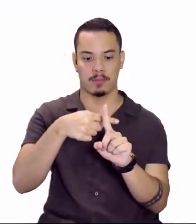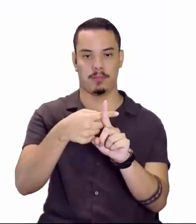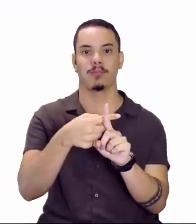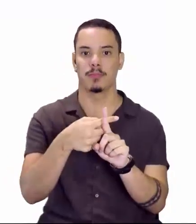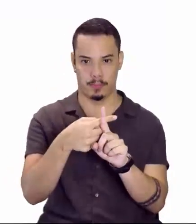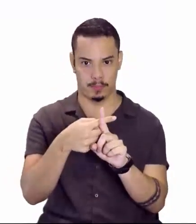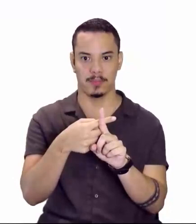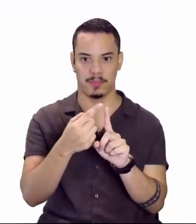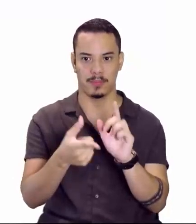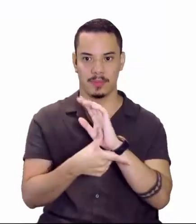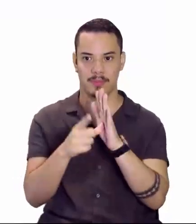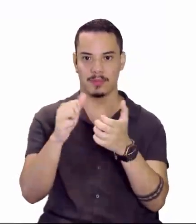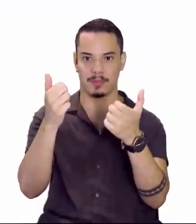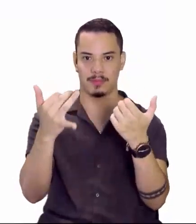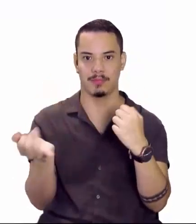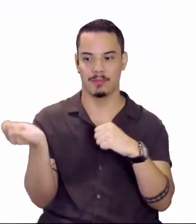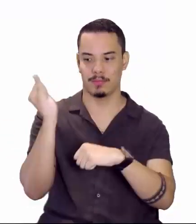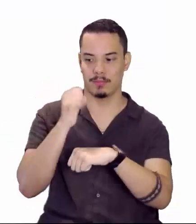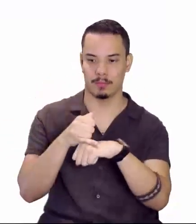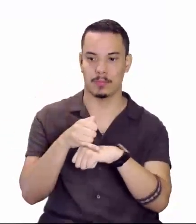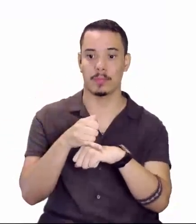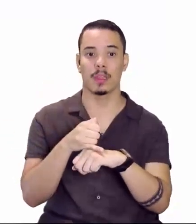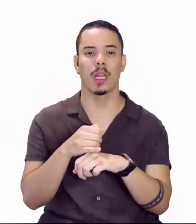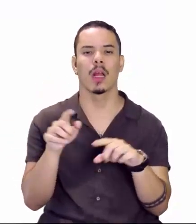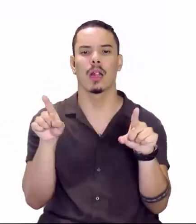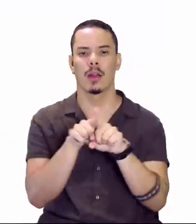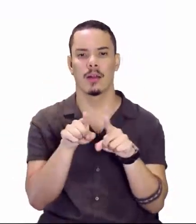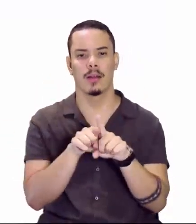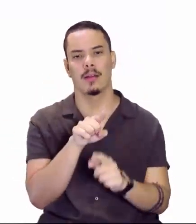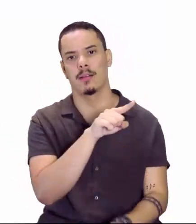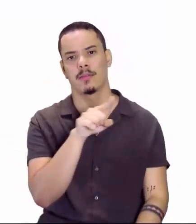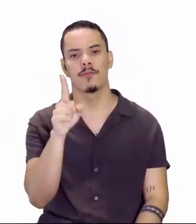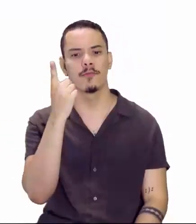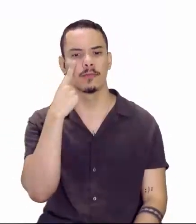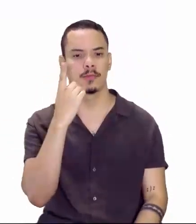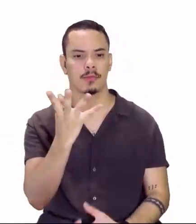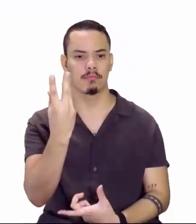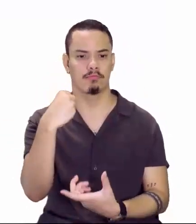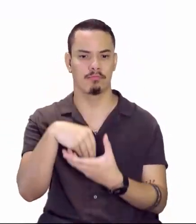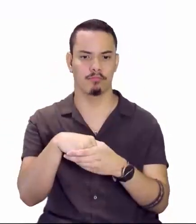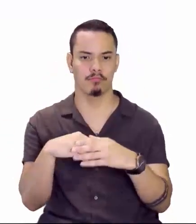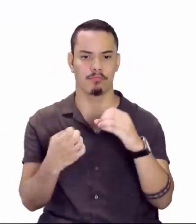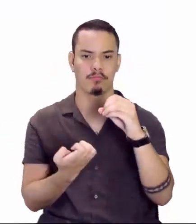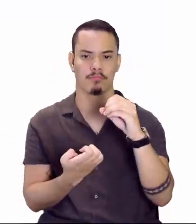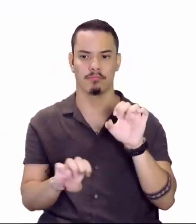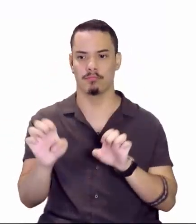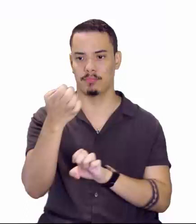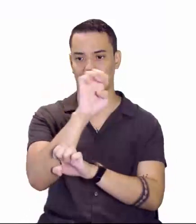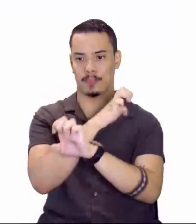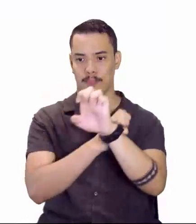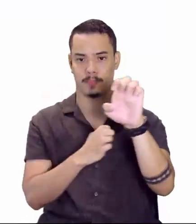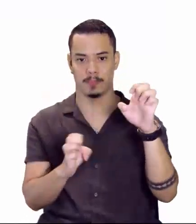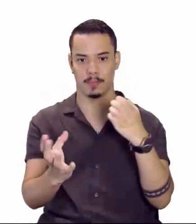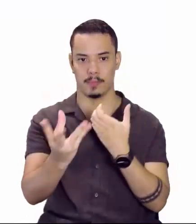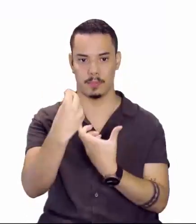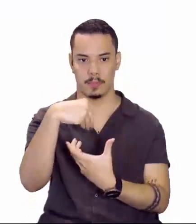cátion, né? Sendo assim, vocês viram que na eletrosfera de um átomo